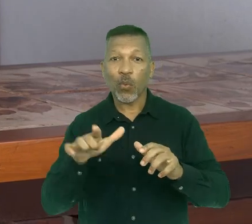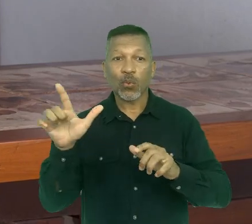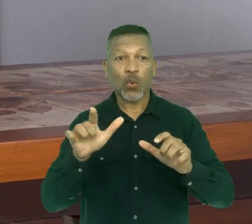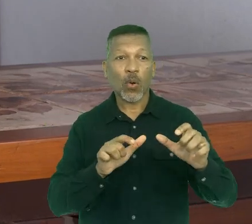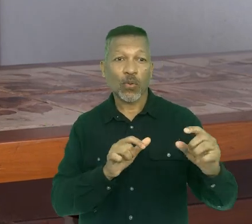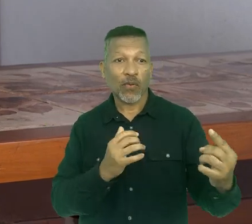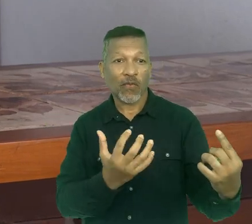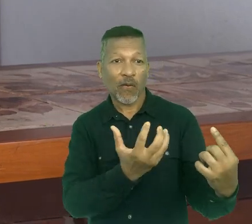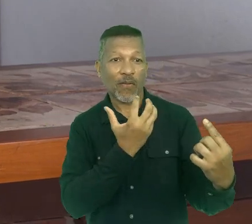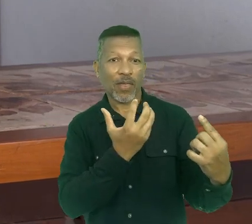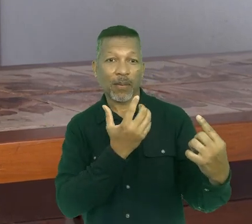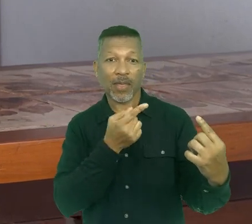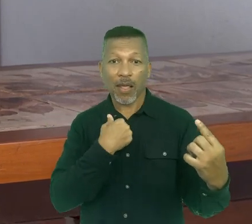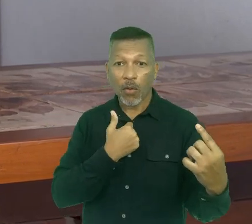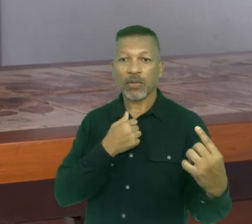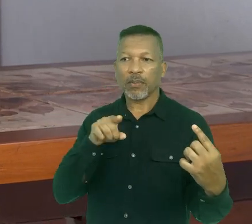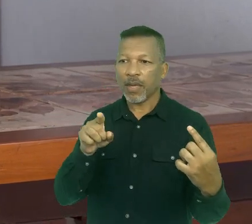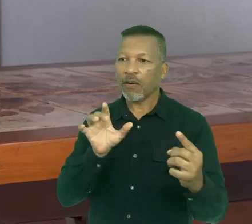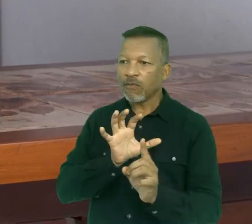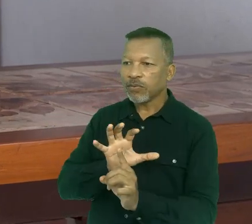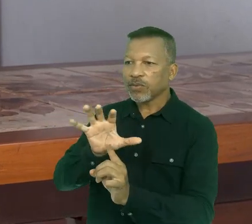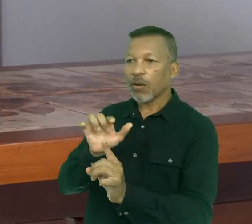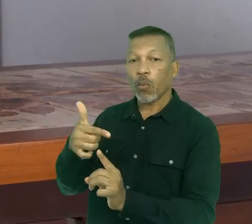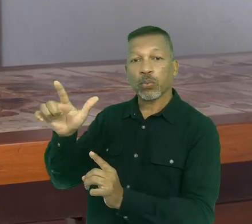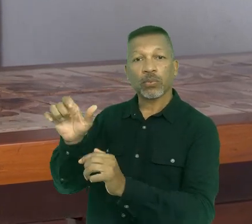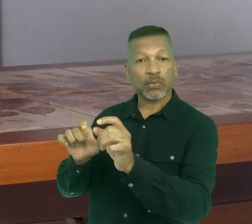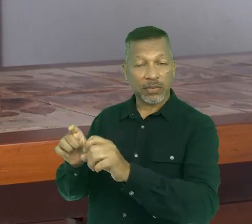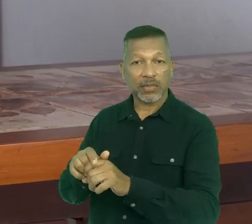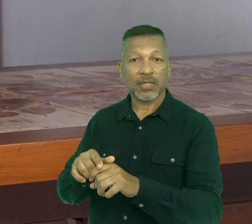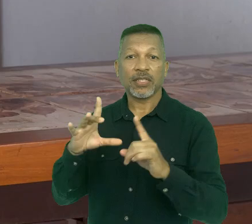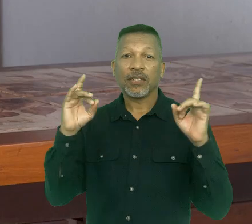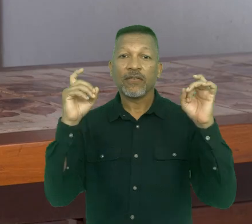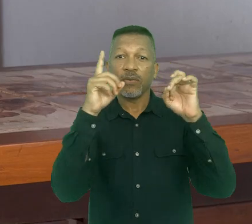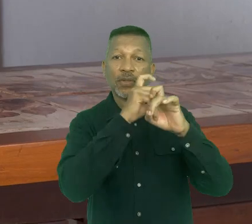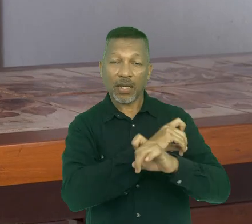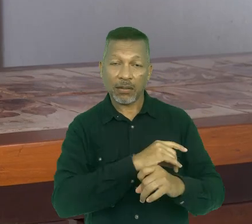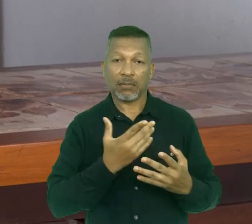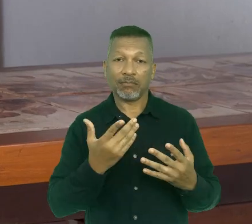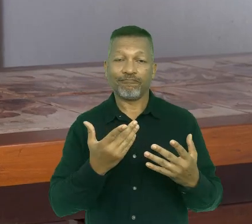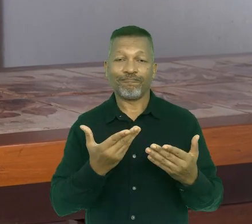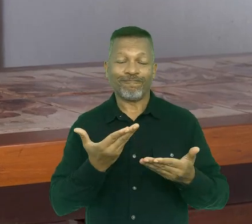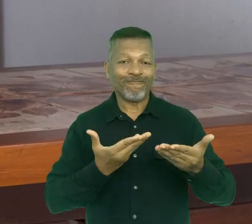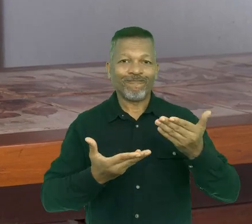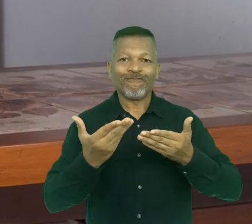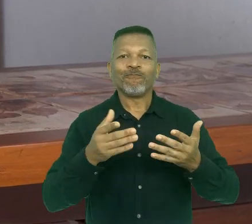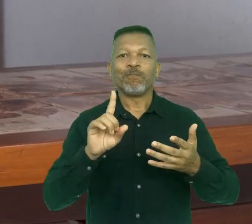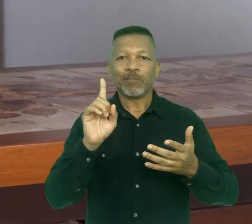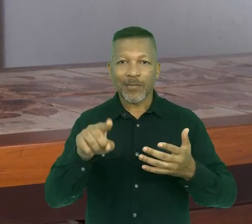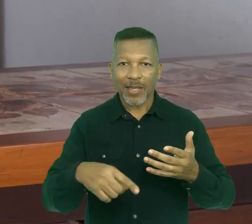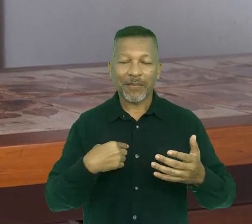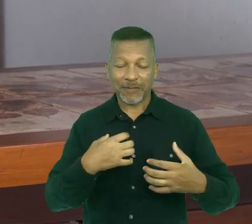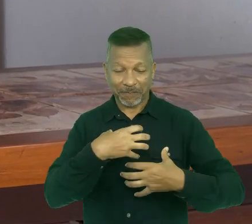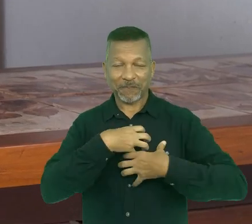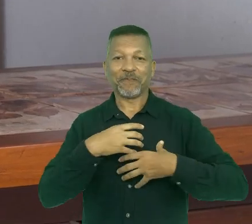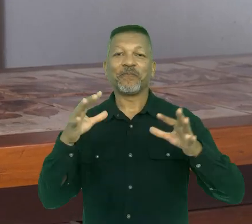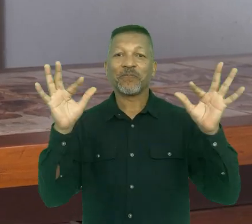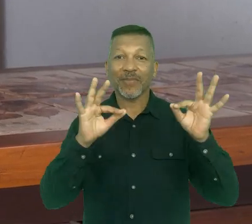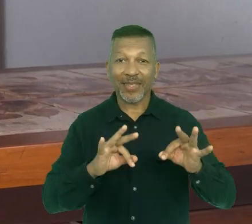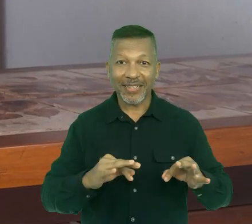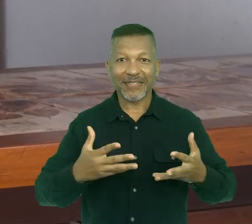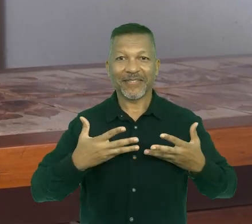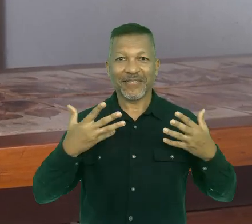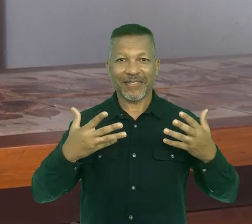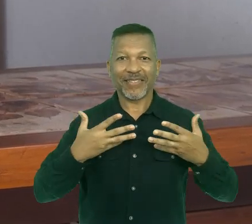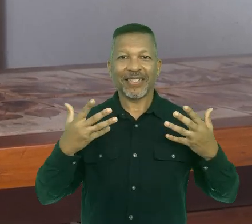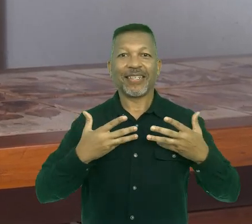outros foram influência para mim, eu posso ser para alguém, sabe? Eu tive dificuldade demais de lidar com isso, mas eu me sinto muito feliz, né, e contente.